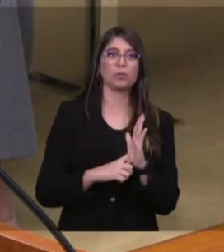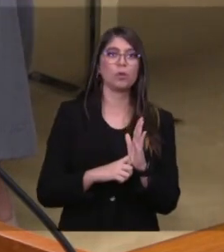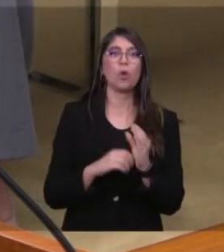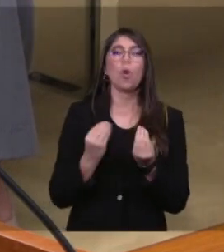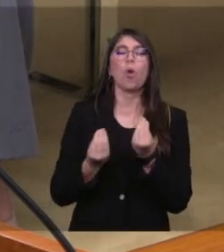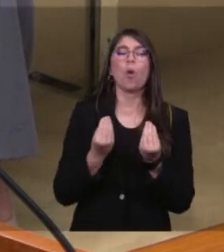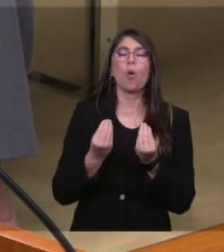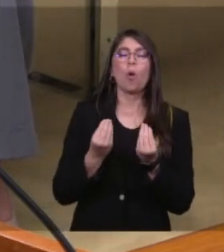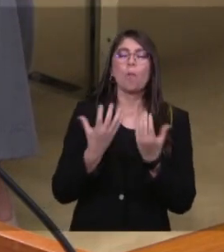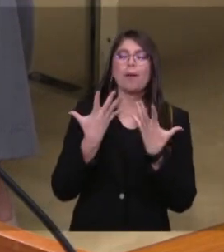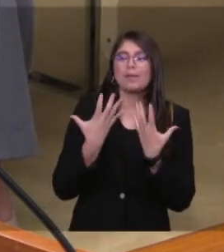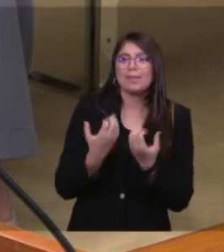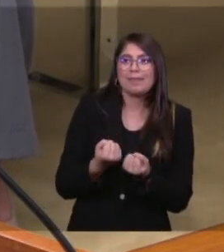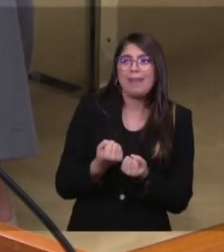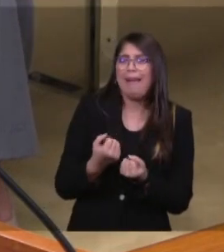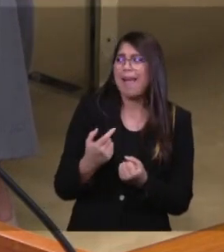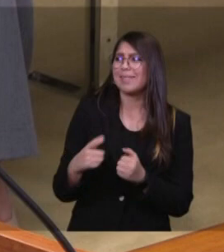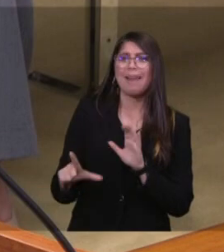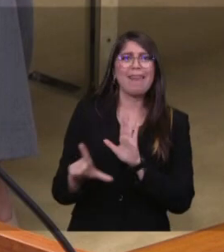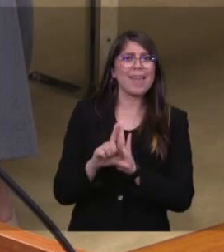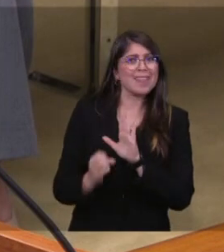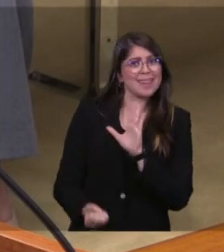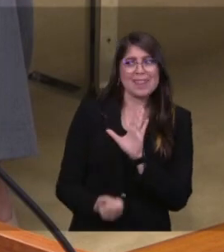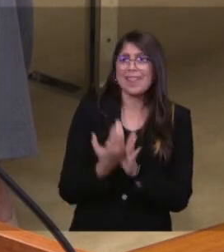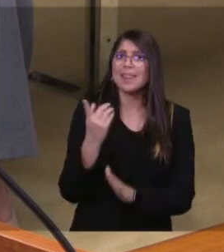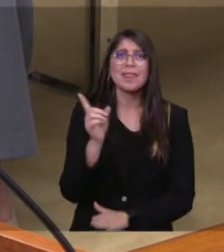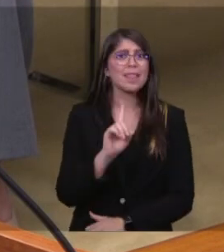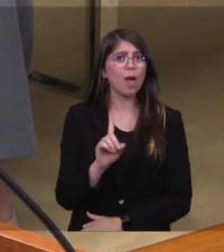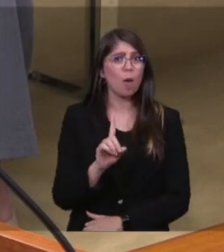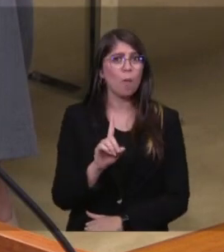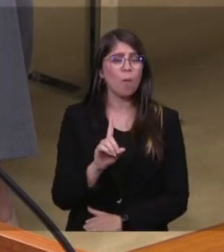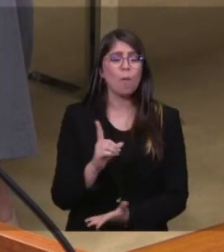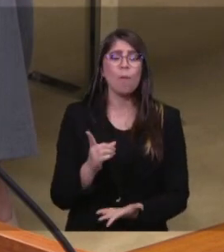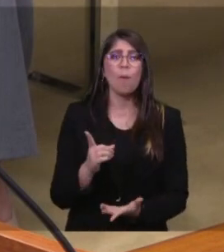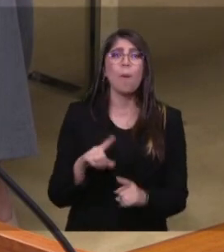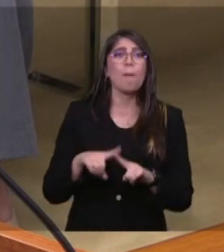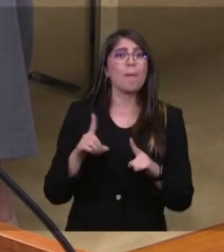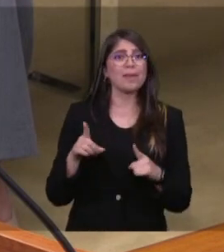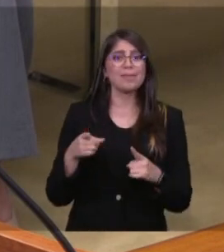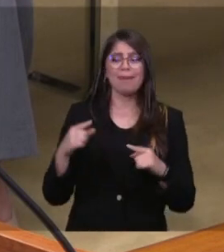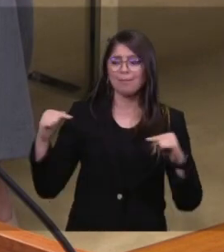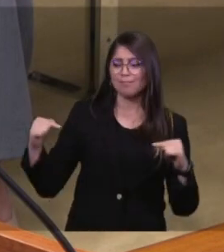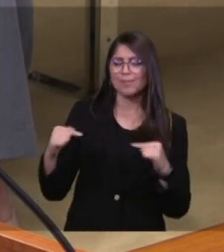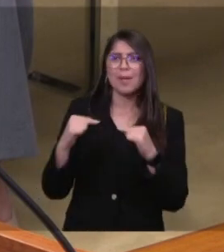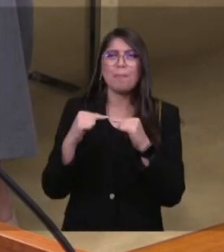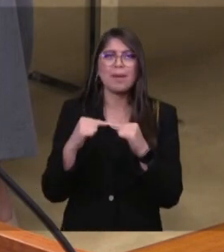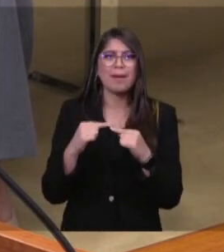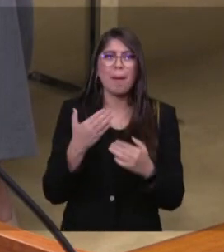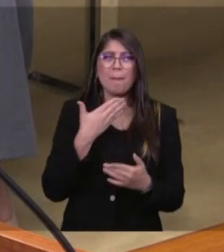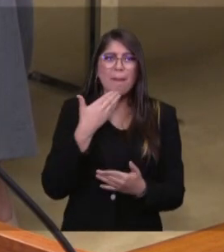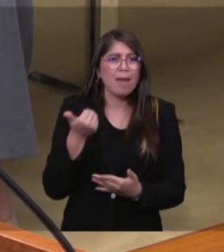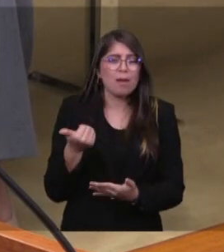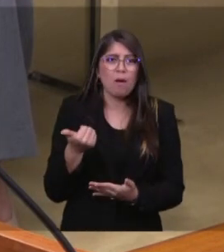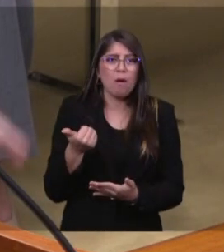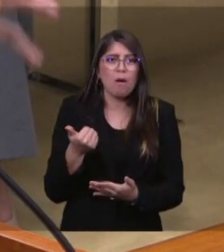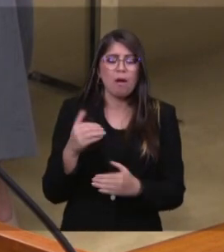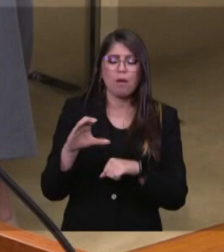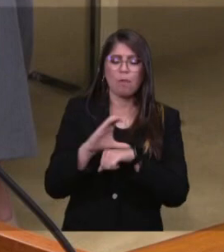se cogitar que uma lei que não instituiu o tributo, ou há uma lei que não instituiu o tributo, se aplique uma limitação